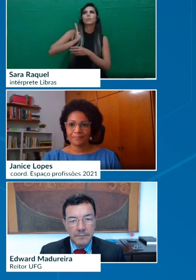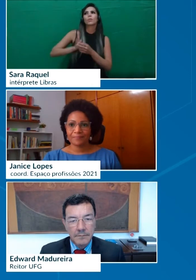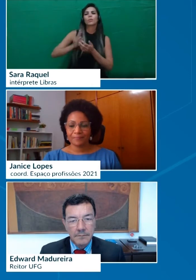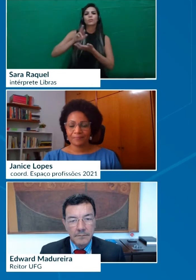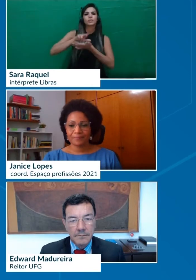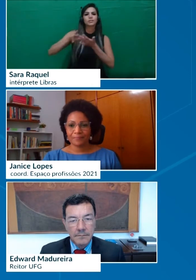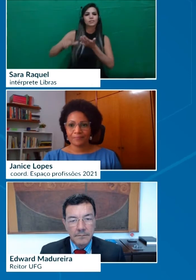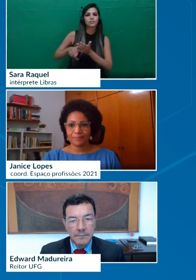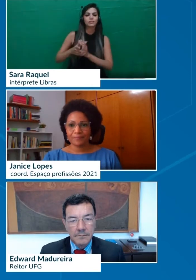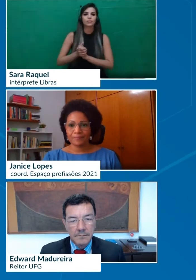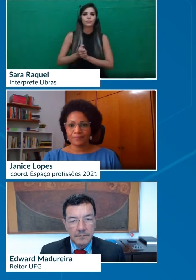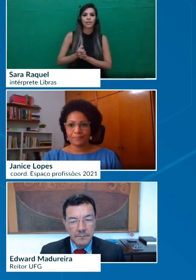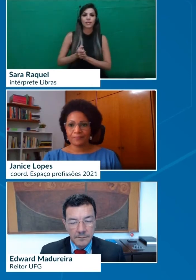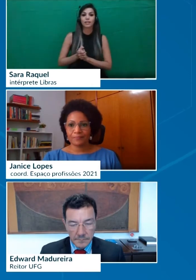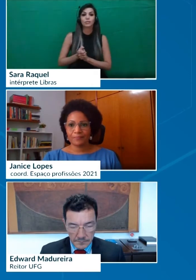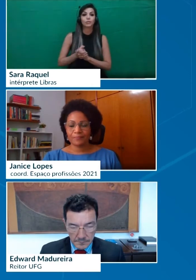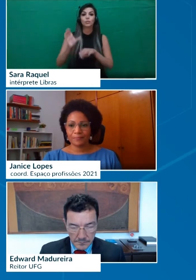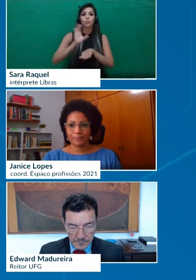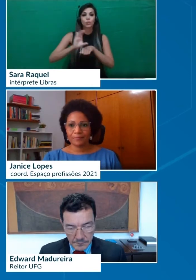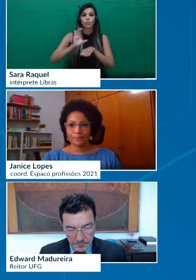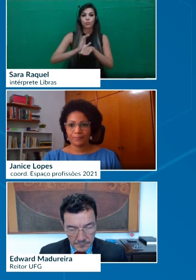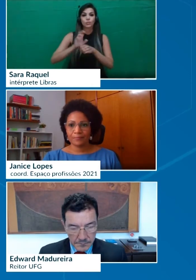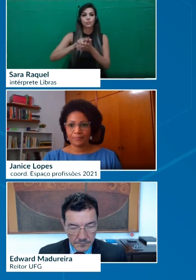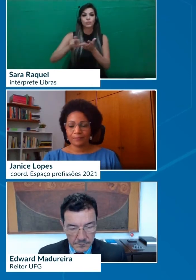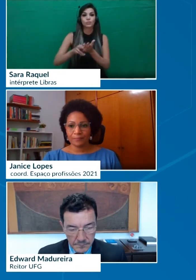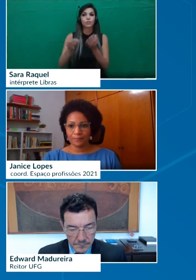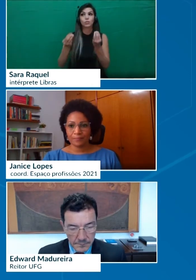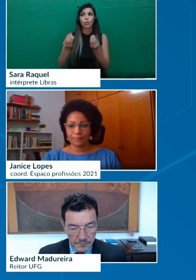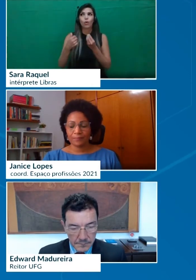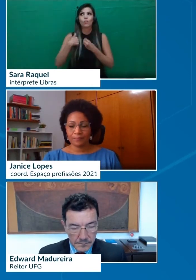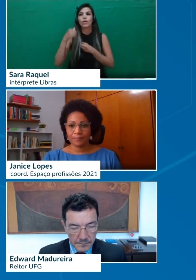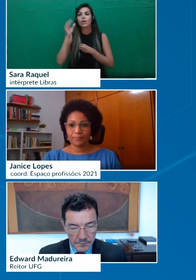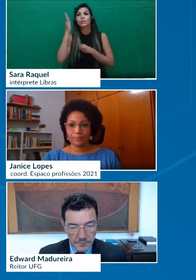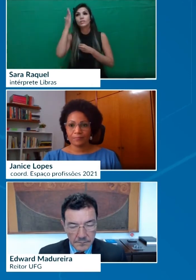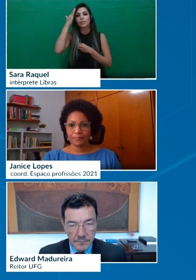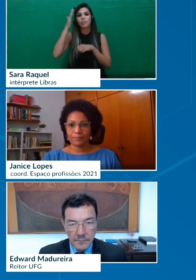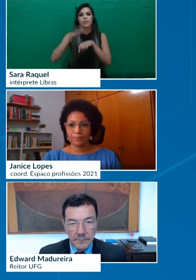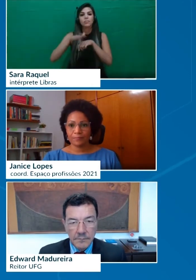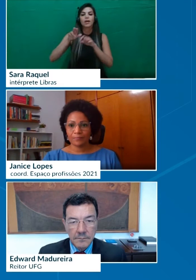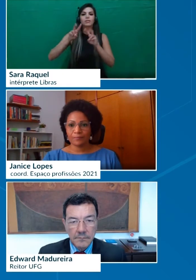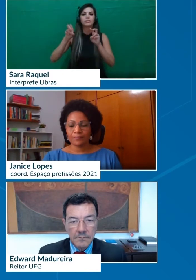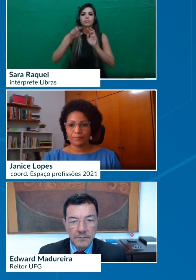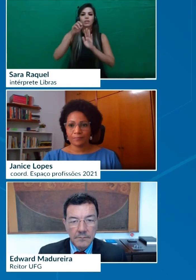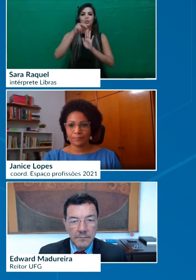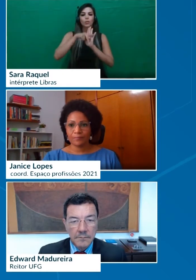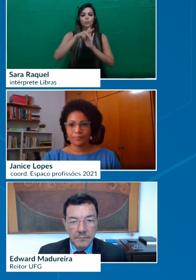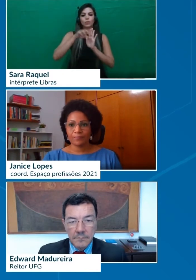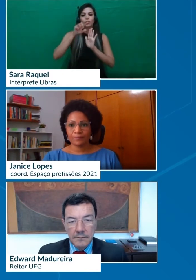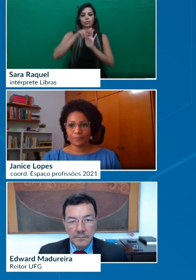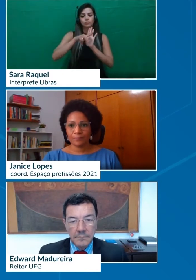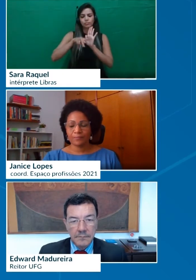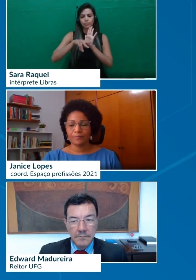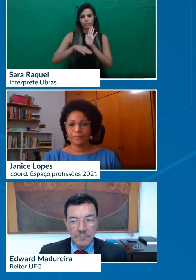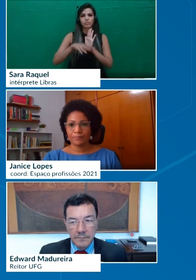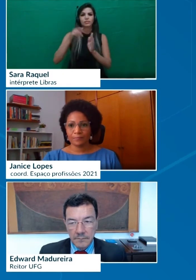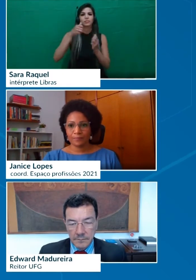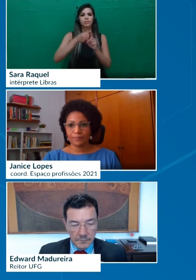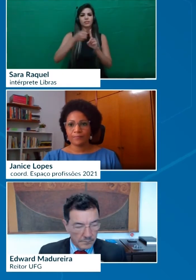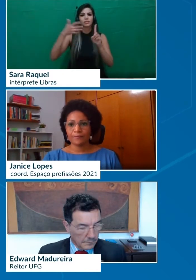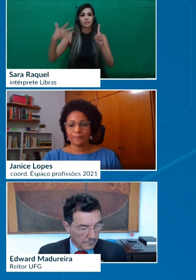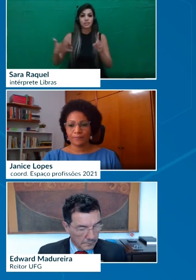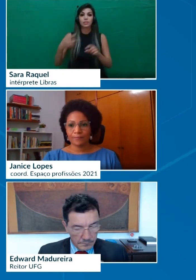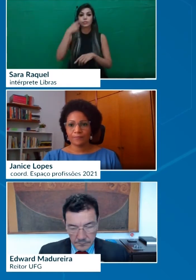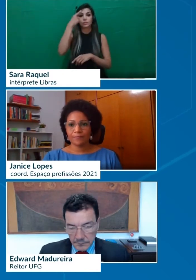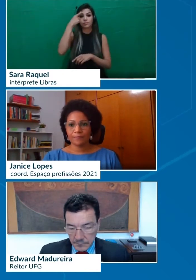desses cursos que tem, desses programas de extensão, desses projetos de extensão. Durante essa